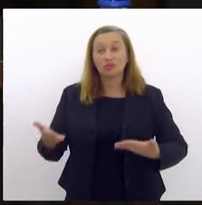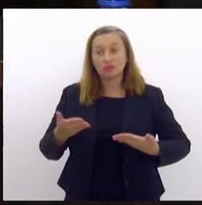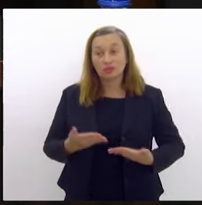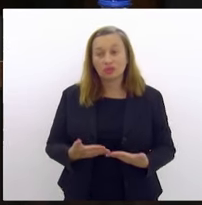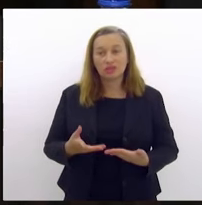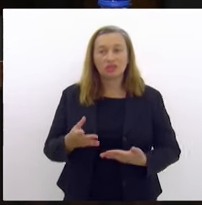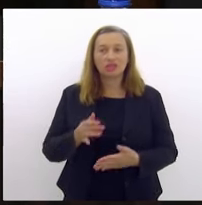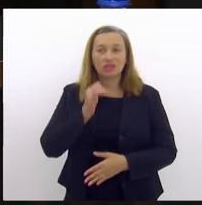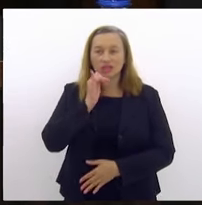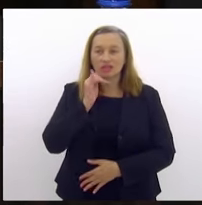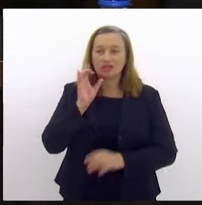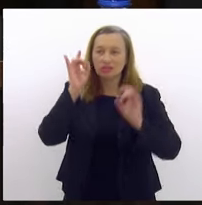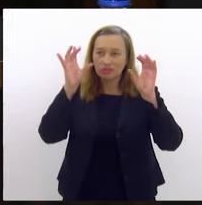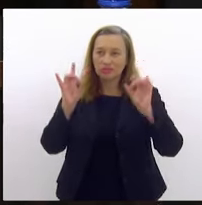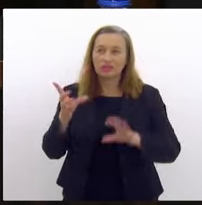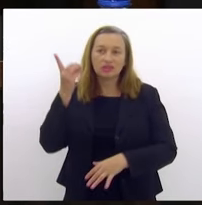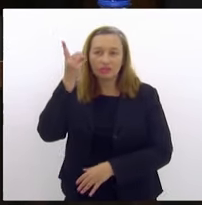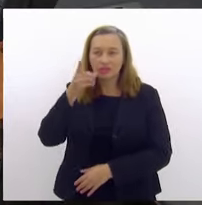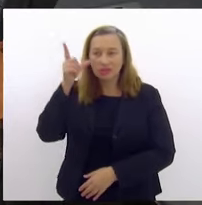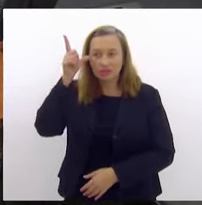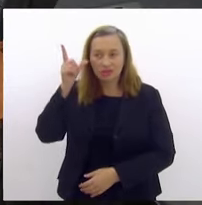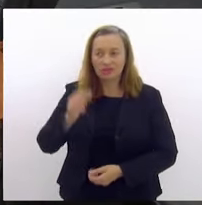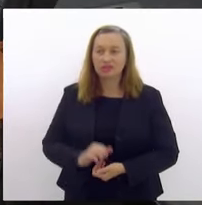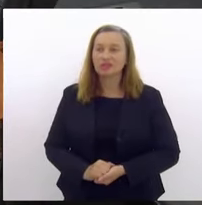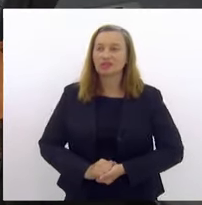designa relatoria especial, deputada Lucinha.